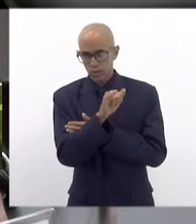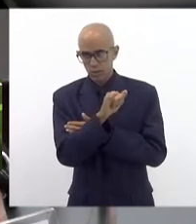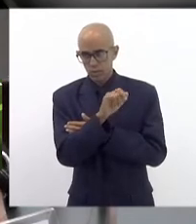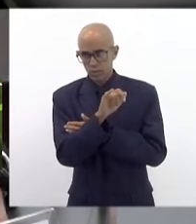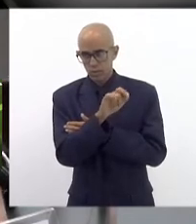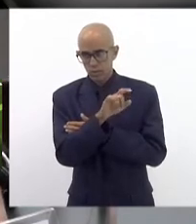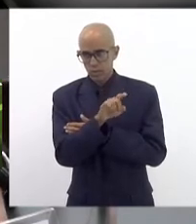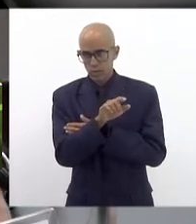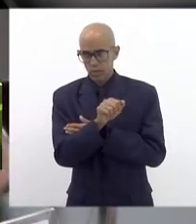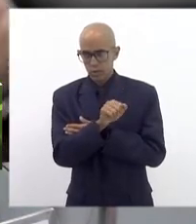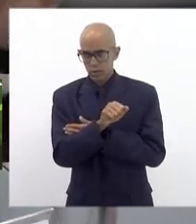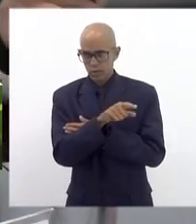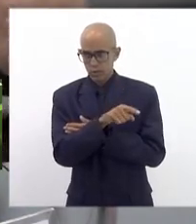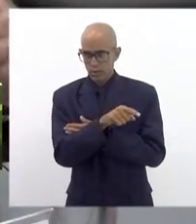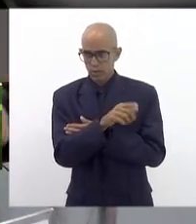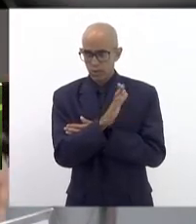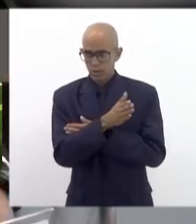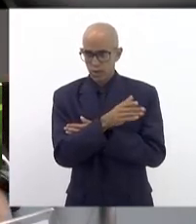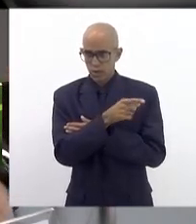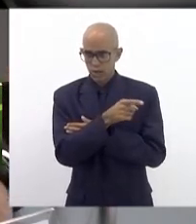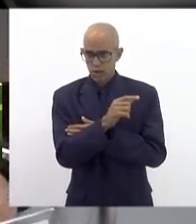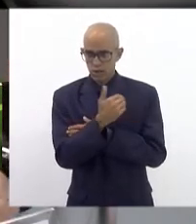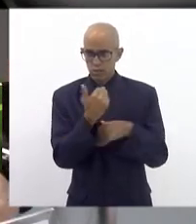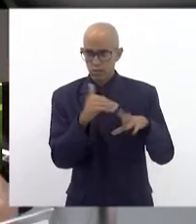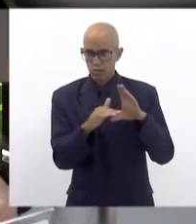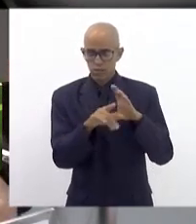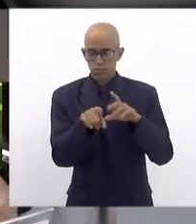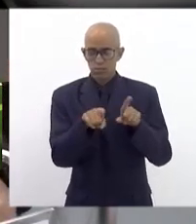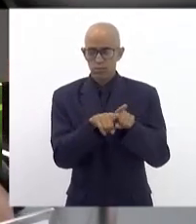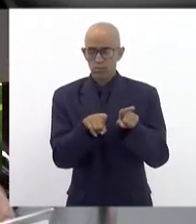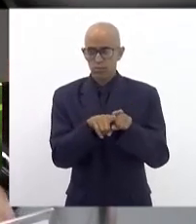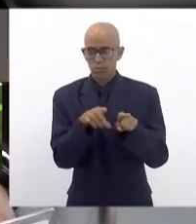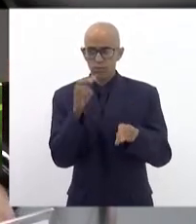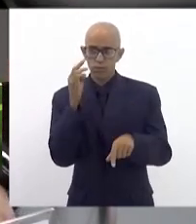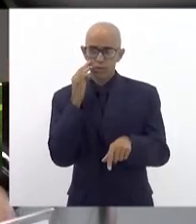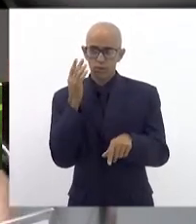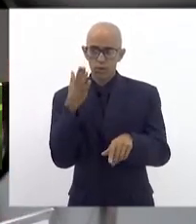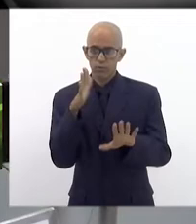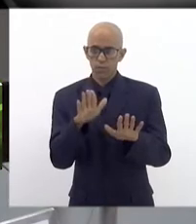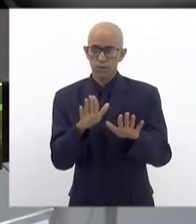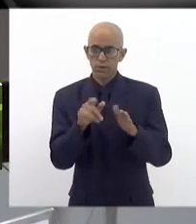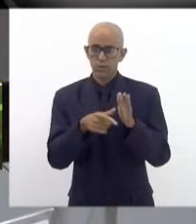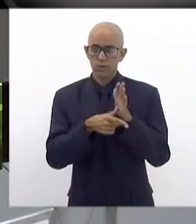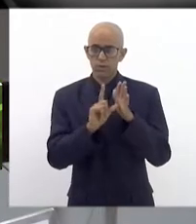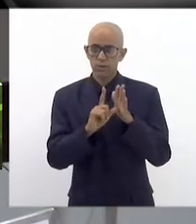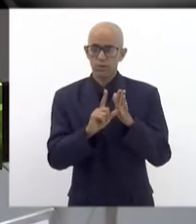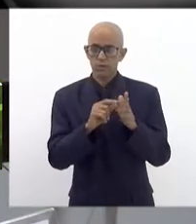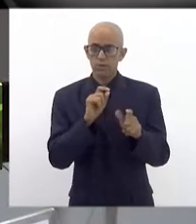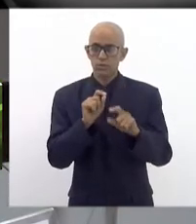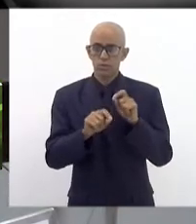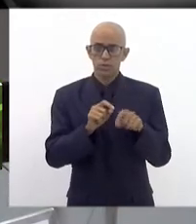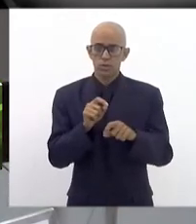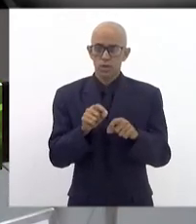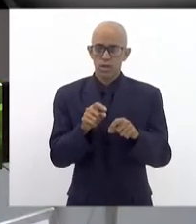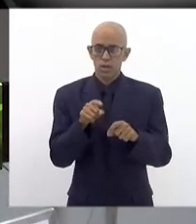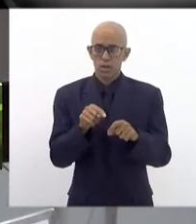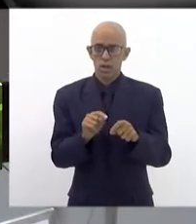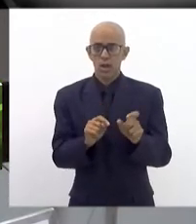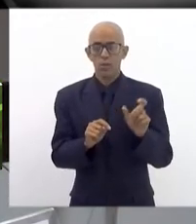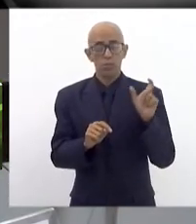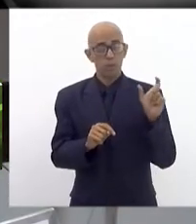Geisa, hoje de manhã já tinha enviado no e-mail para o deputado Valdec. Mas antes disso, porque essa sugestão trata de uma